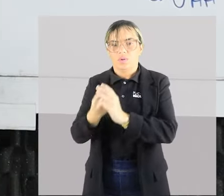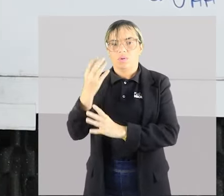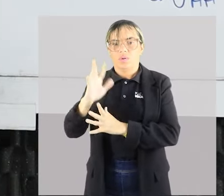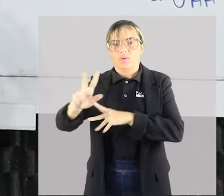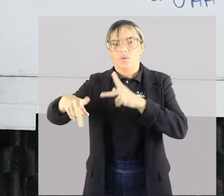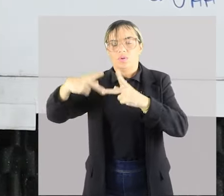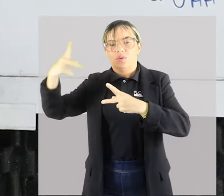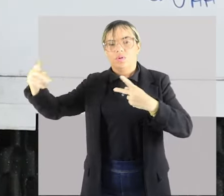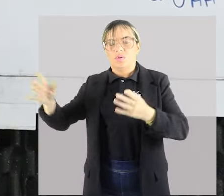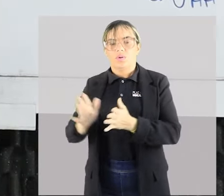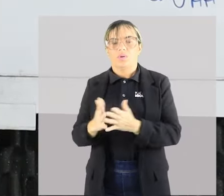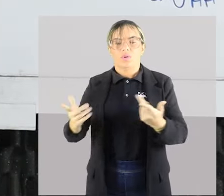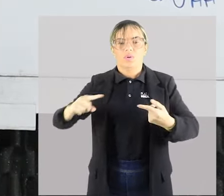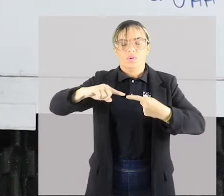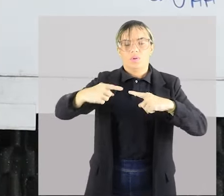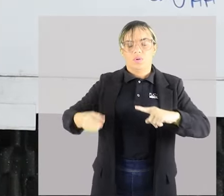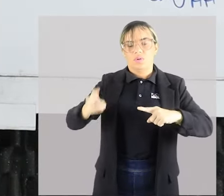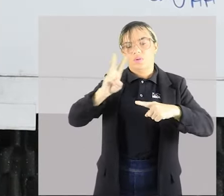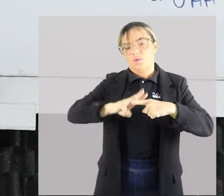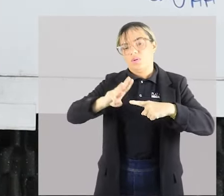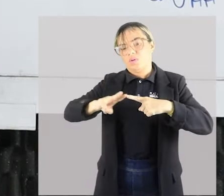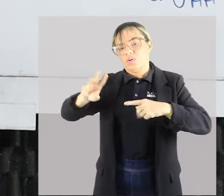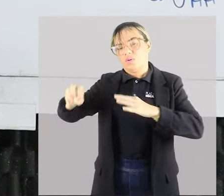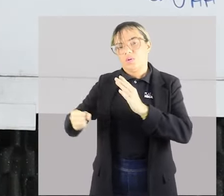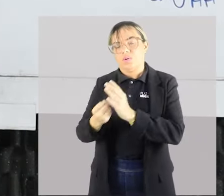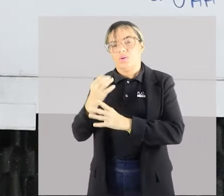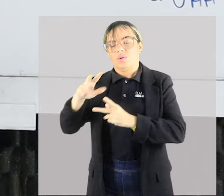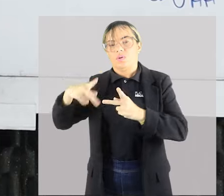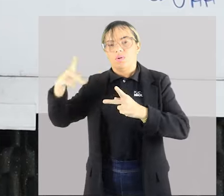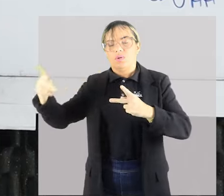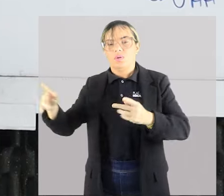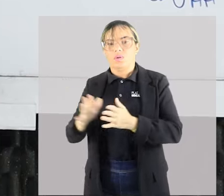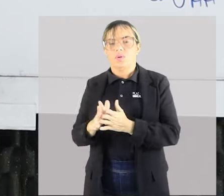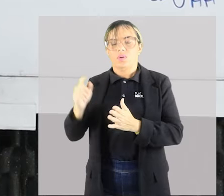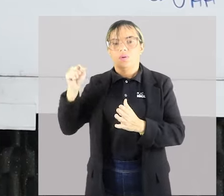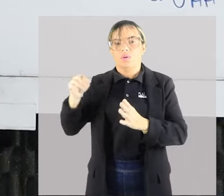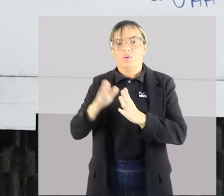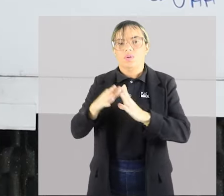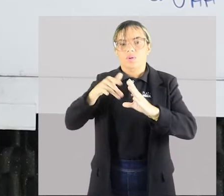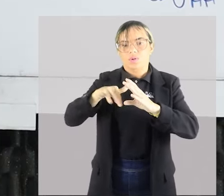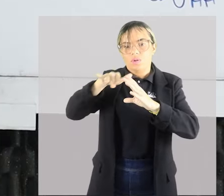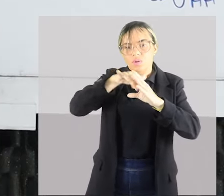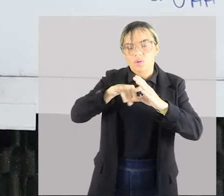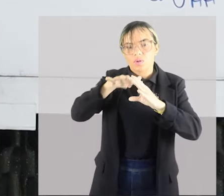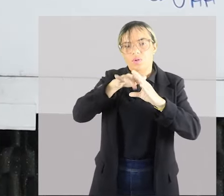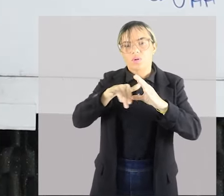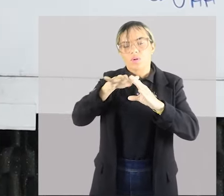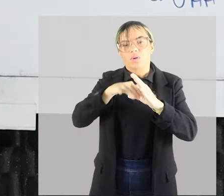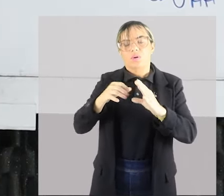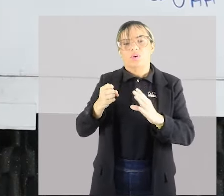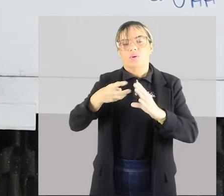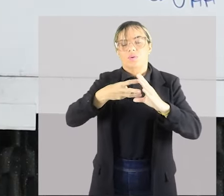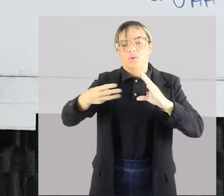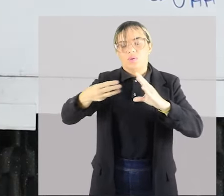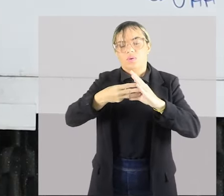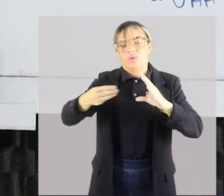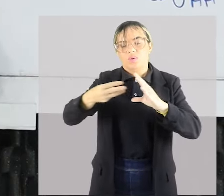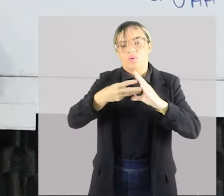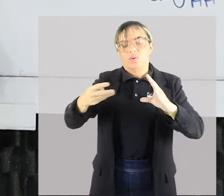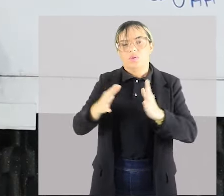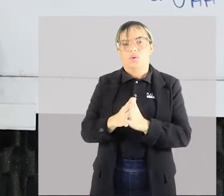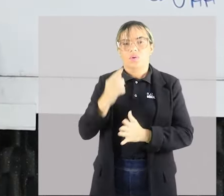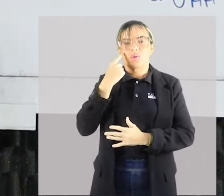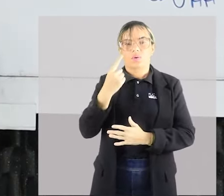proteína esse processo ele vai ocorrer lá no citoplasma da tua célula Tá certo Então